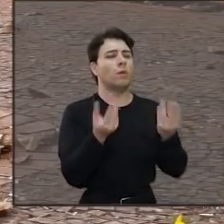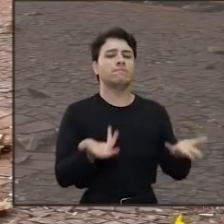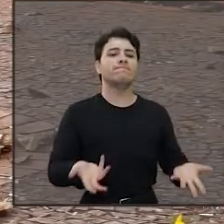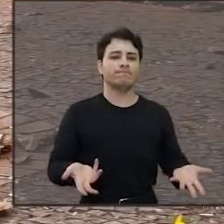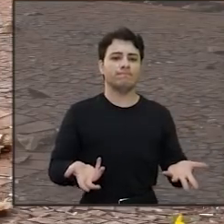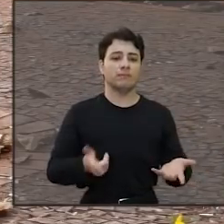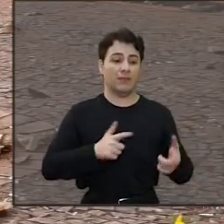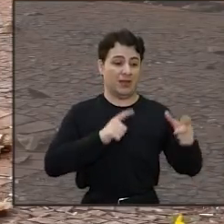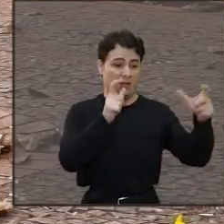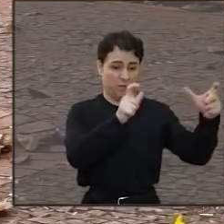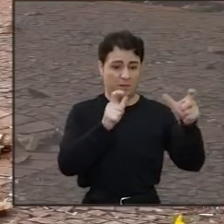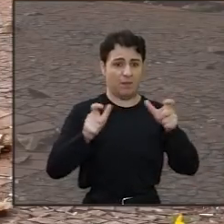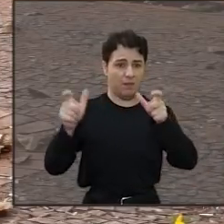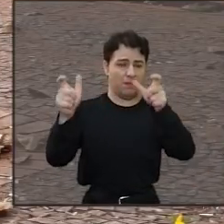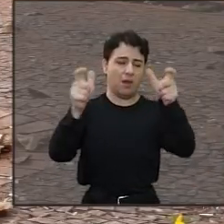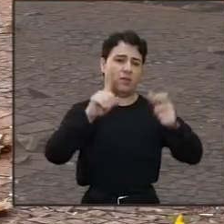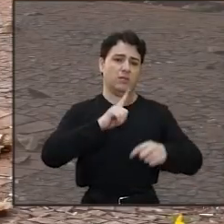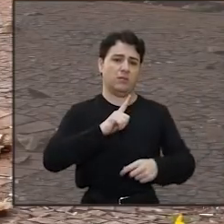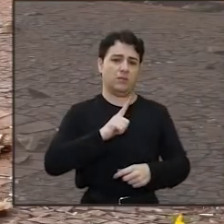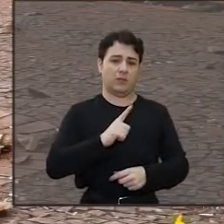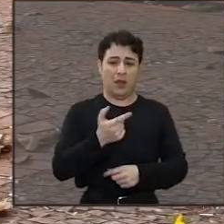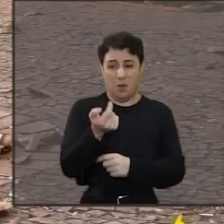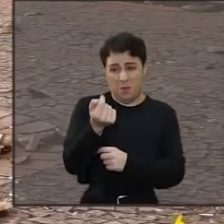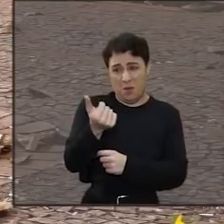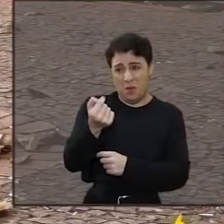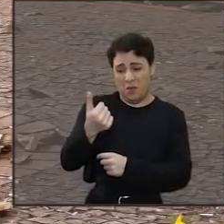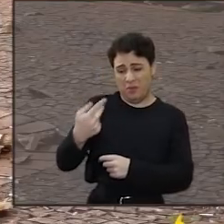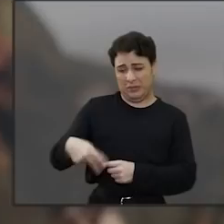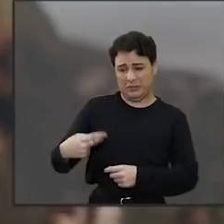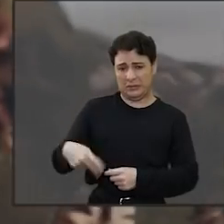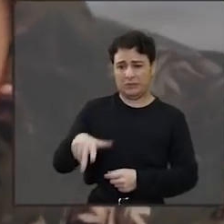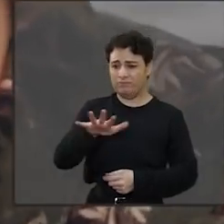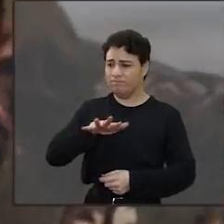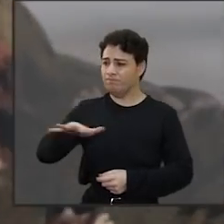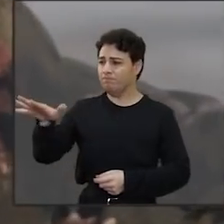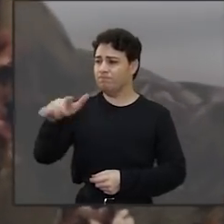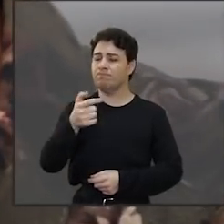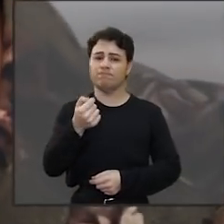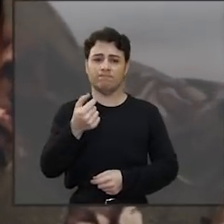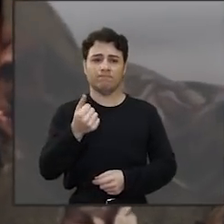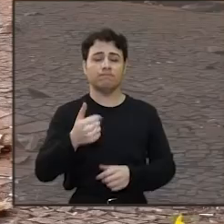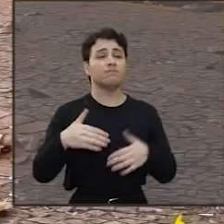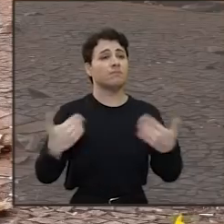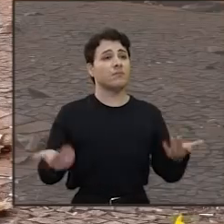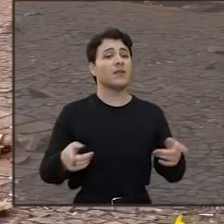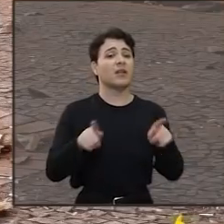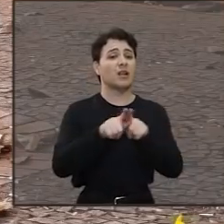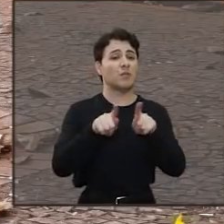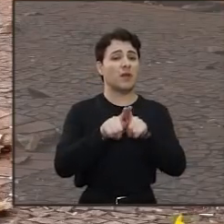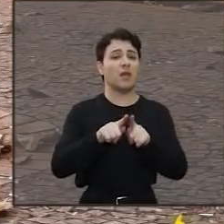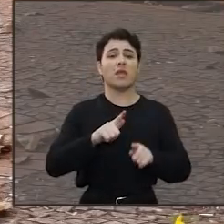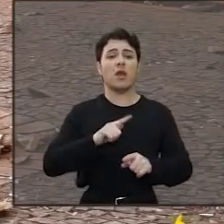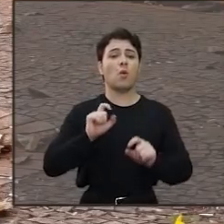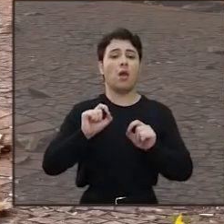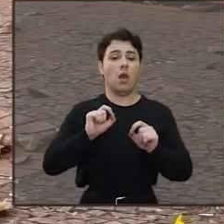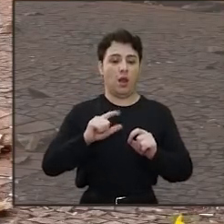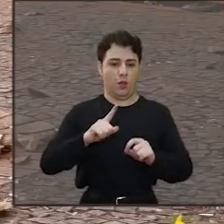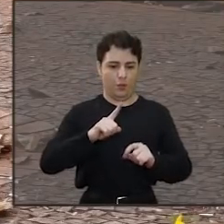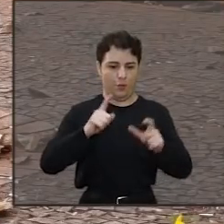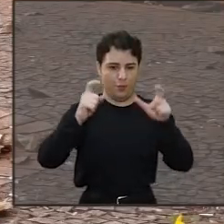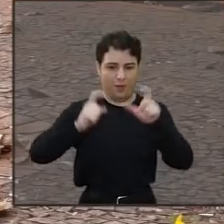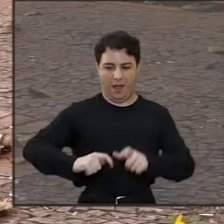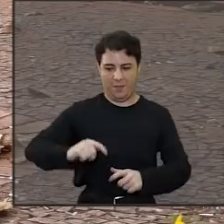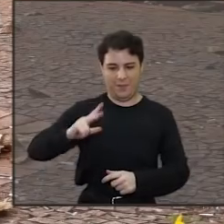dizendo dos lugares públicos, dos espaços públicos. E são poucos, já são limitados e ainda tem essa complicação. Além disso,